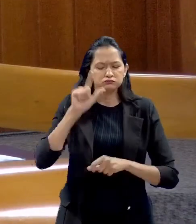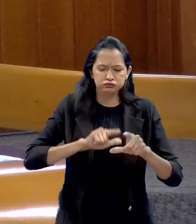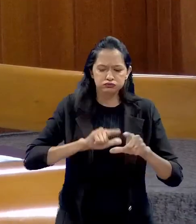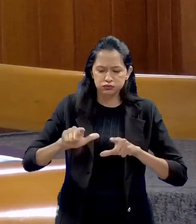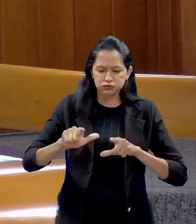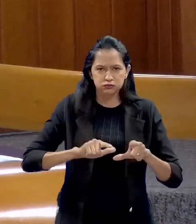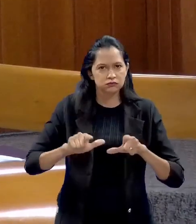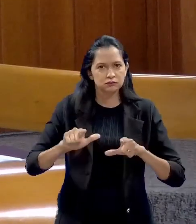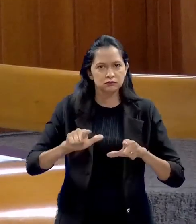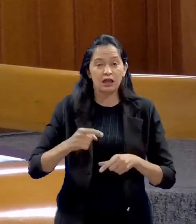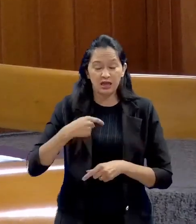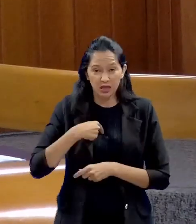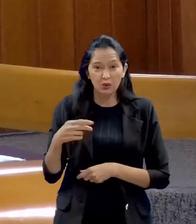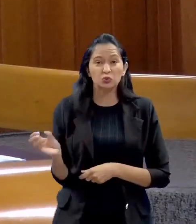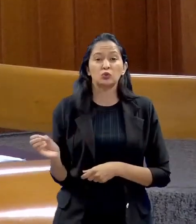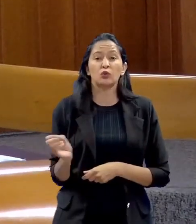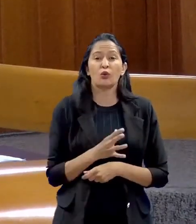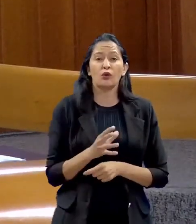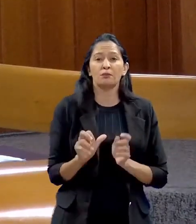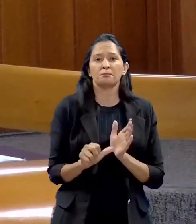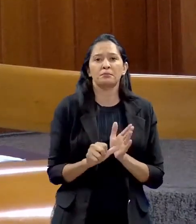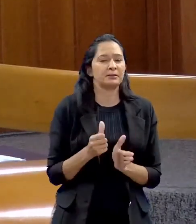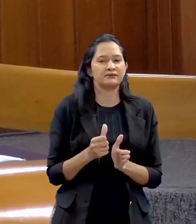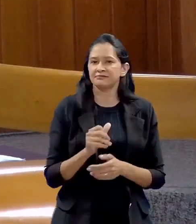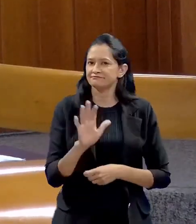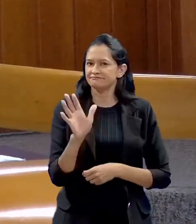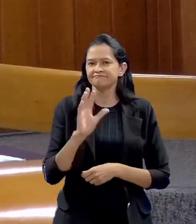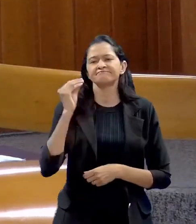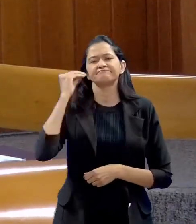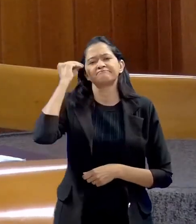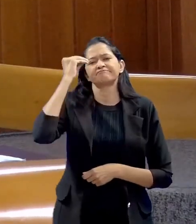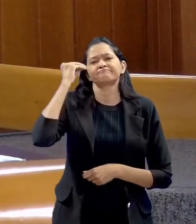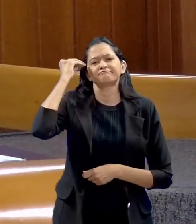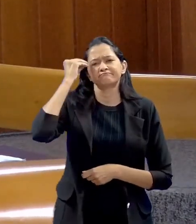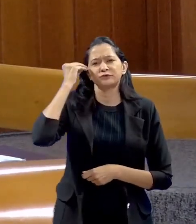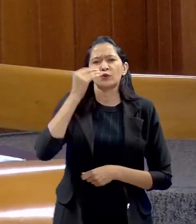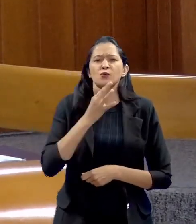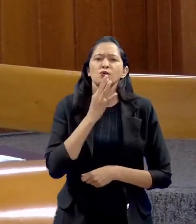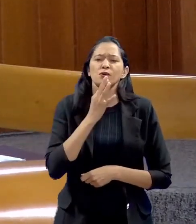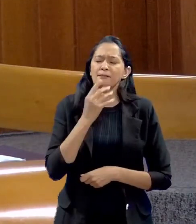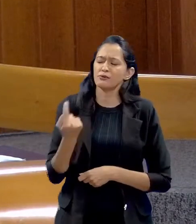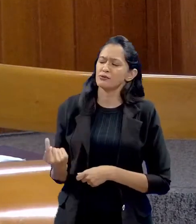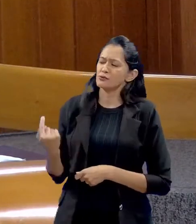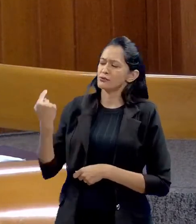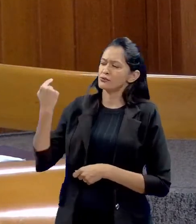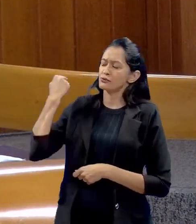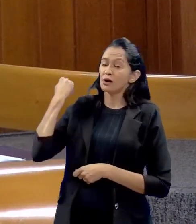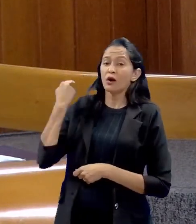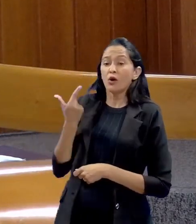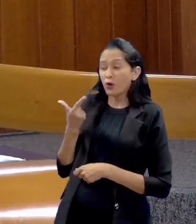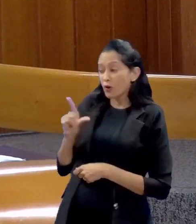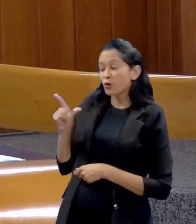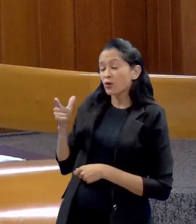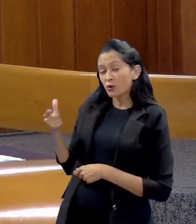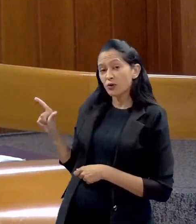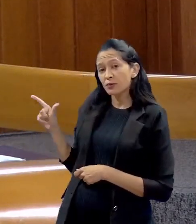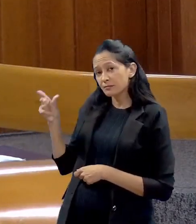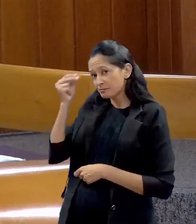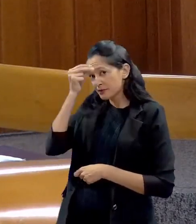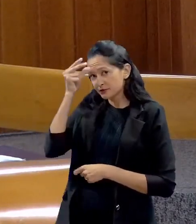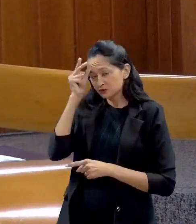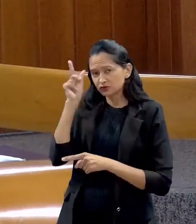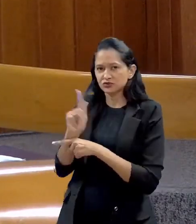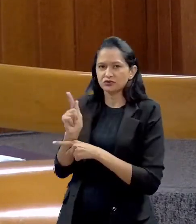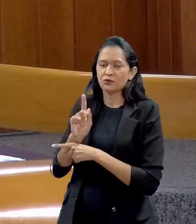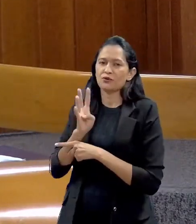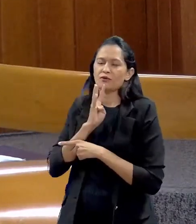aqui hoje, não. Eu já participei de outra gestão. Eu nunca vi um prefeito